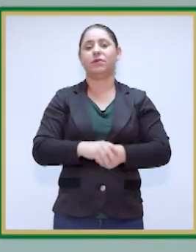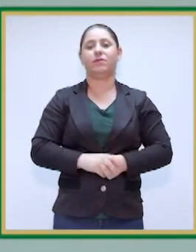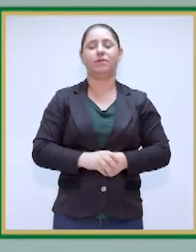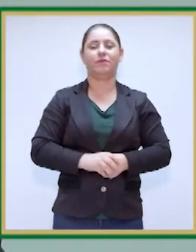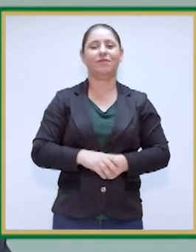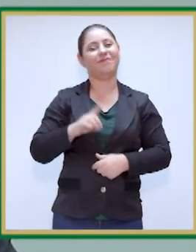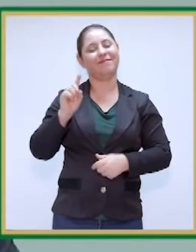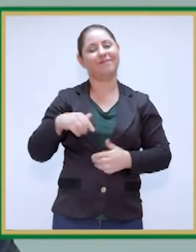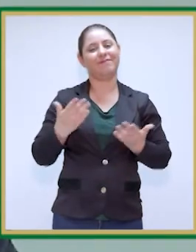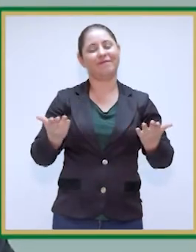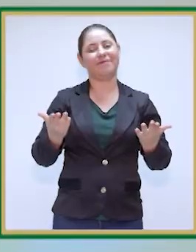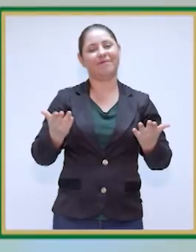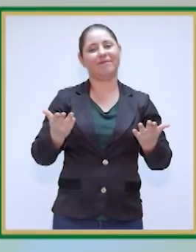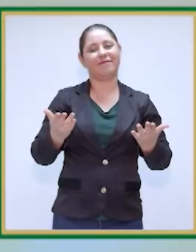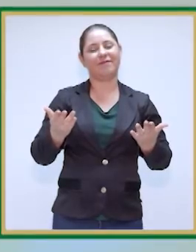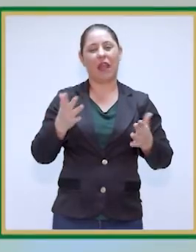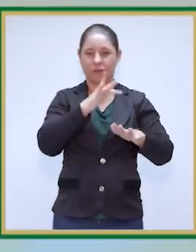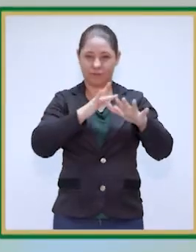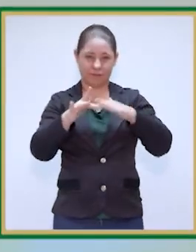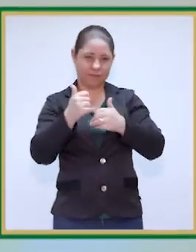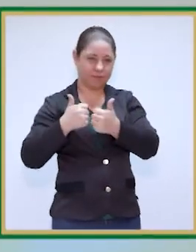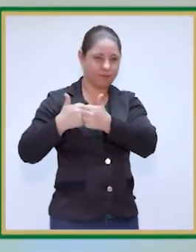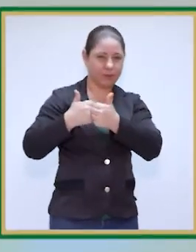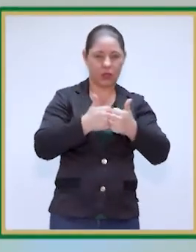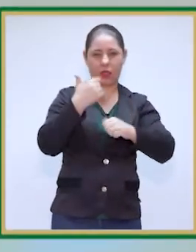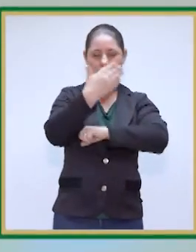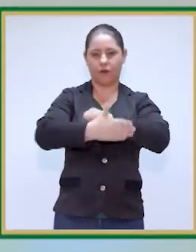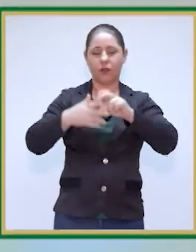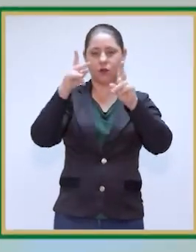quando precisarem. É isso aí. Nos sigam